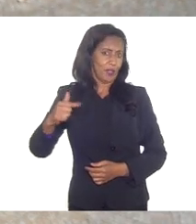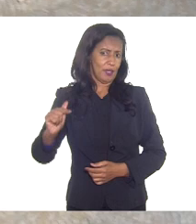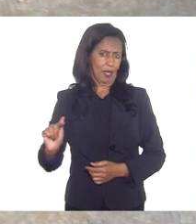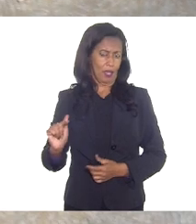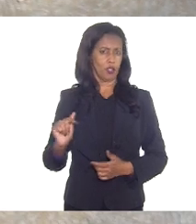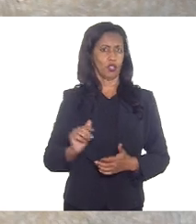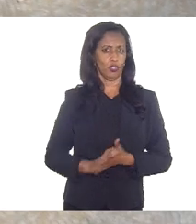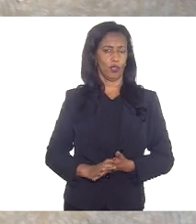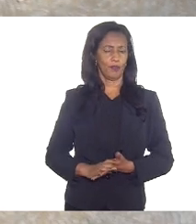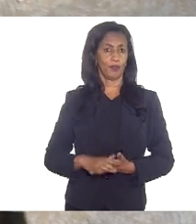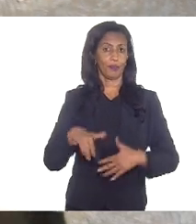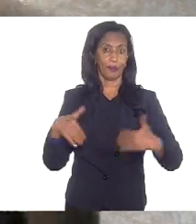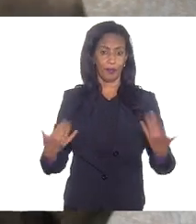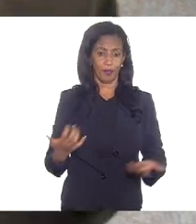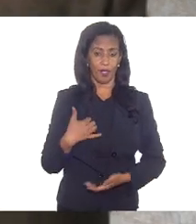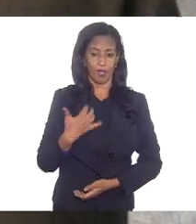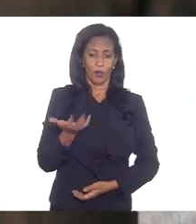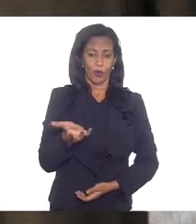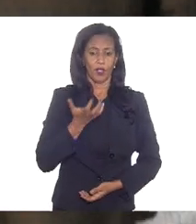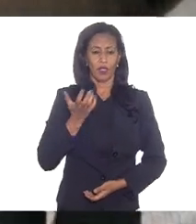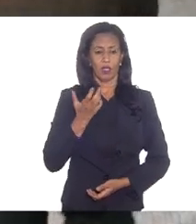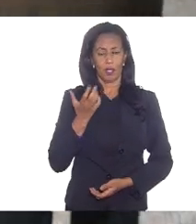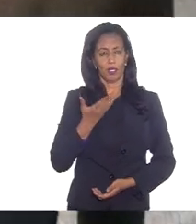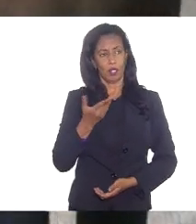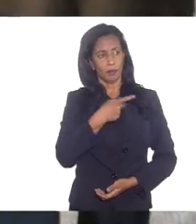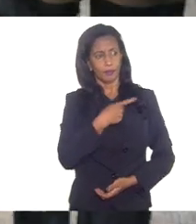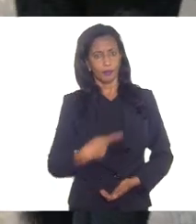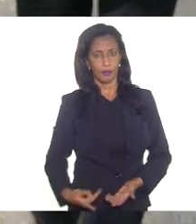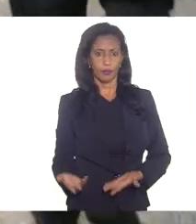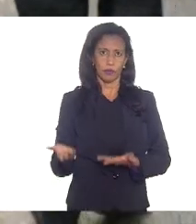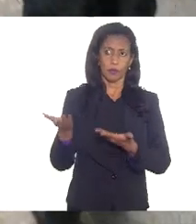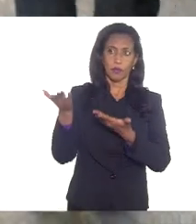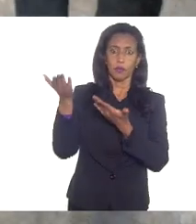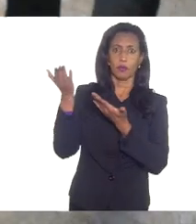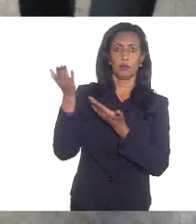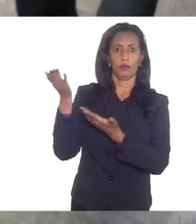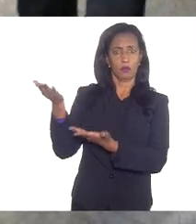eu queria, presidente, que Vossa Excelência